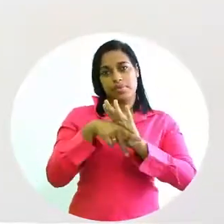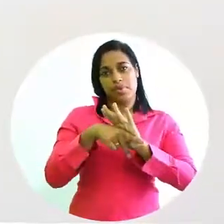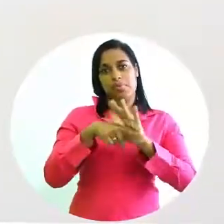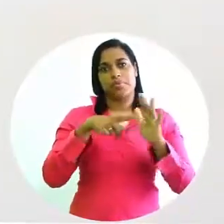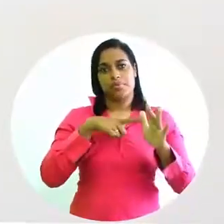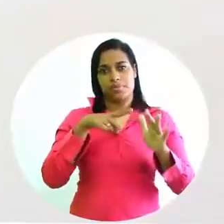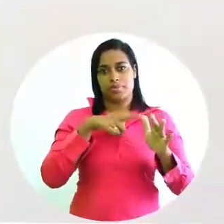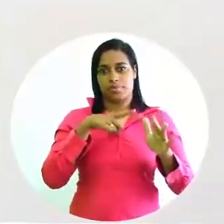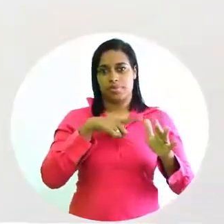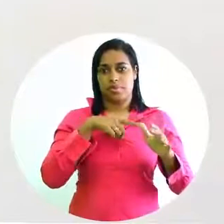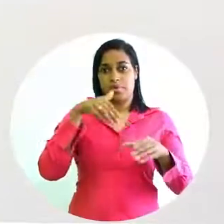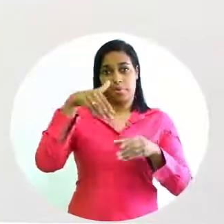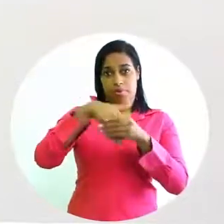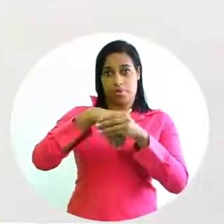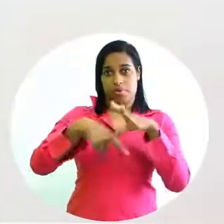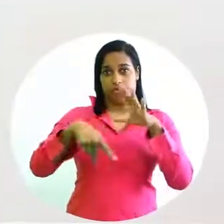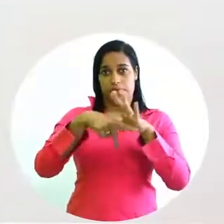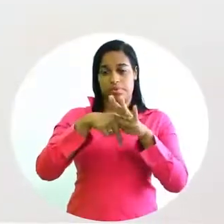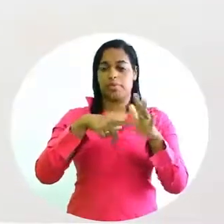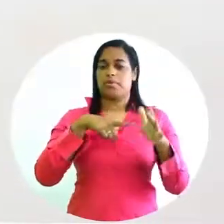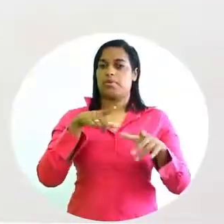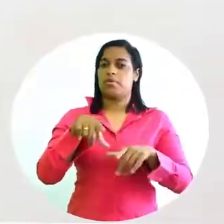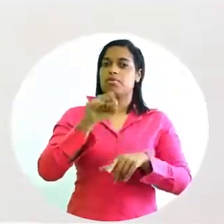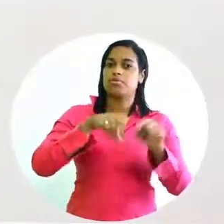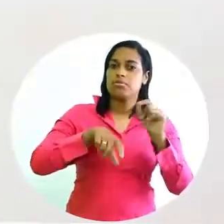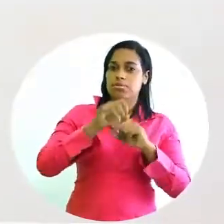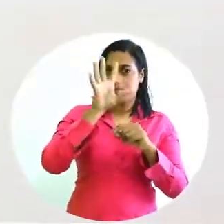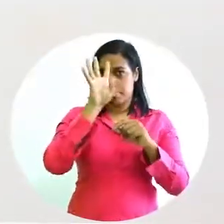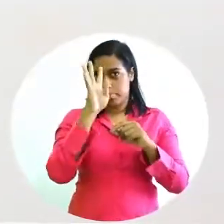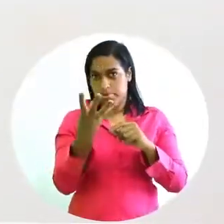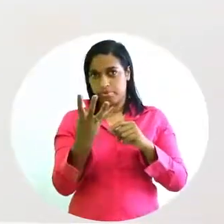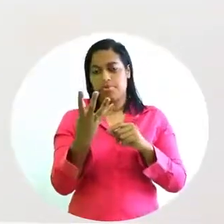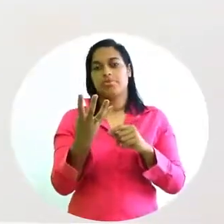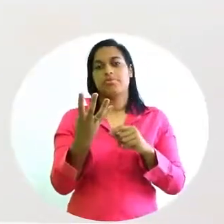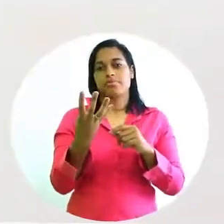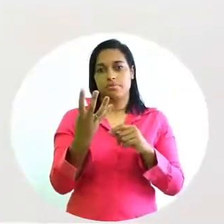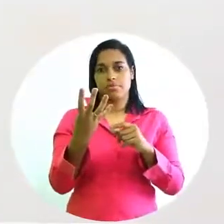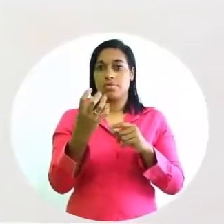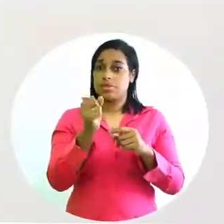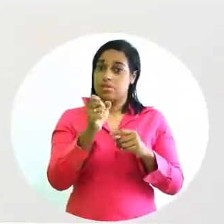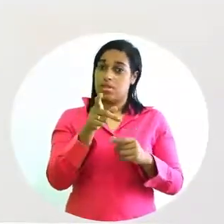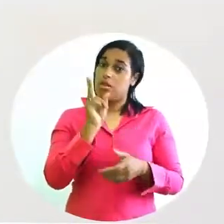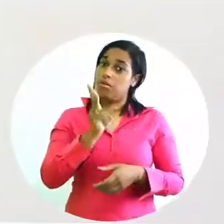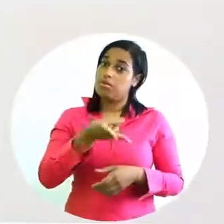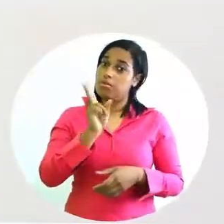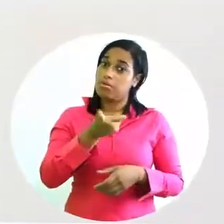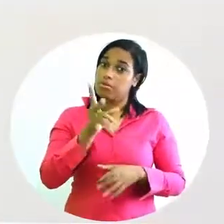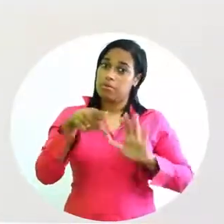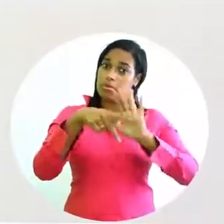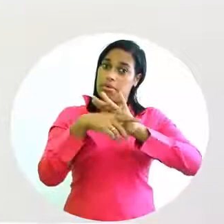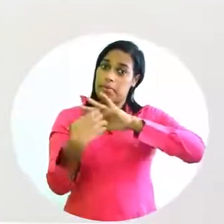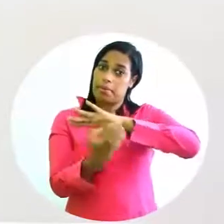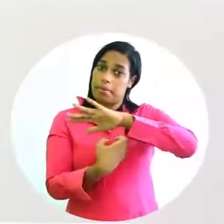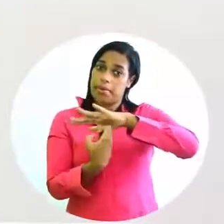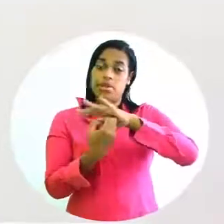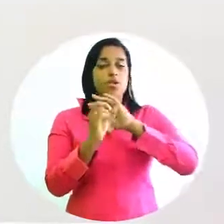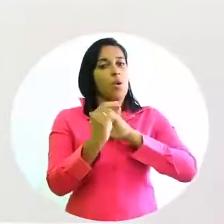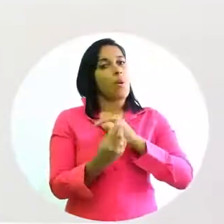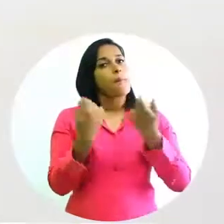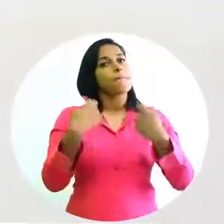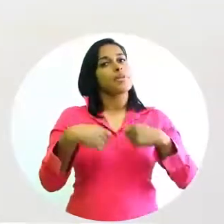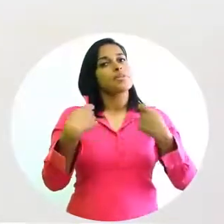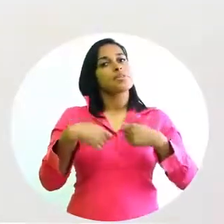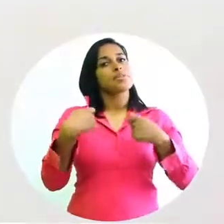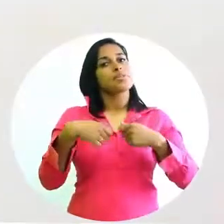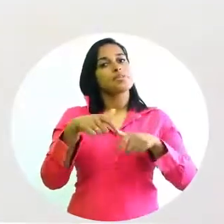é destinado ao arquivo, para tomar decisões sobre a sua guarda física, se ela continua na própria empresa ou se nós vamos precisar